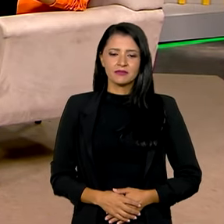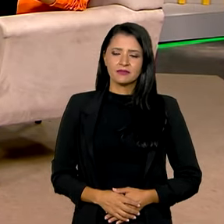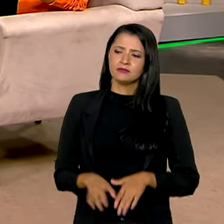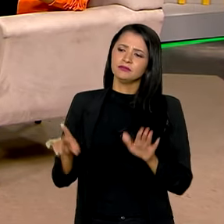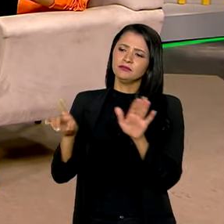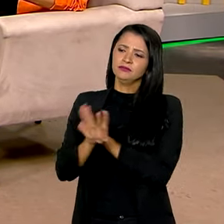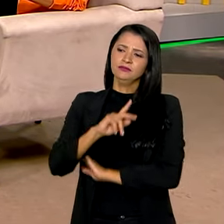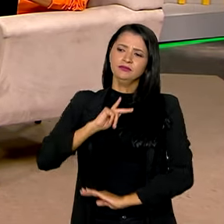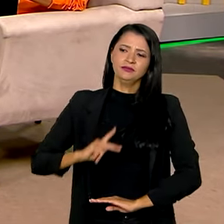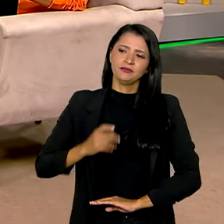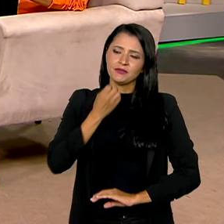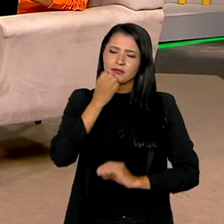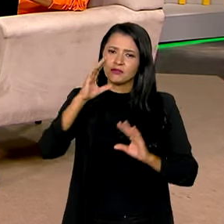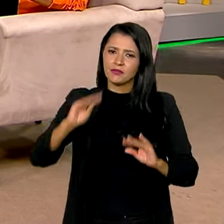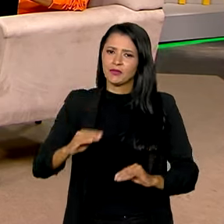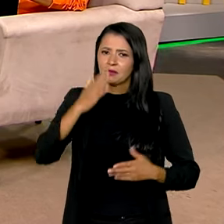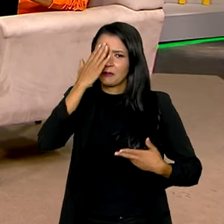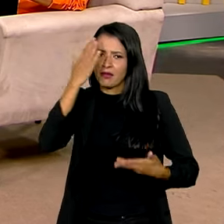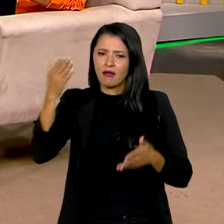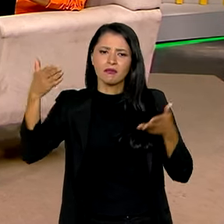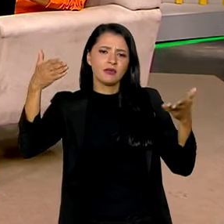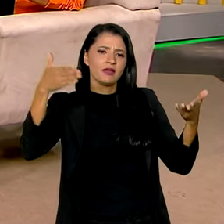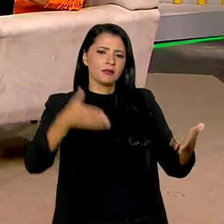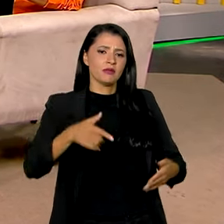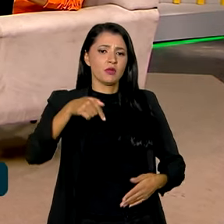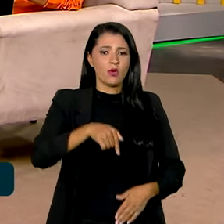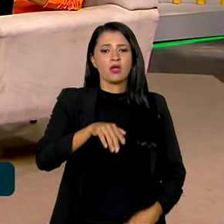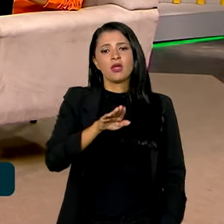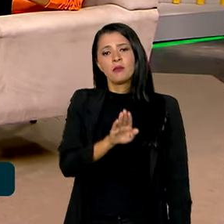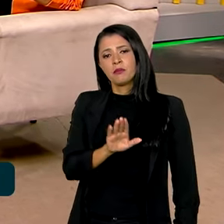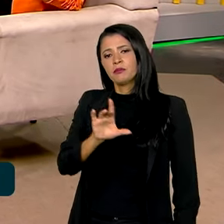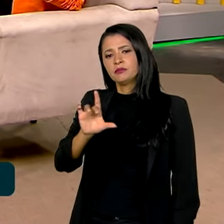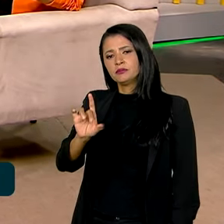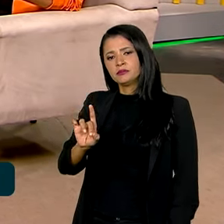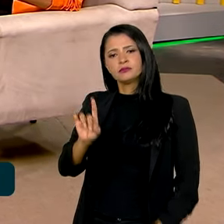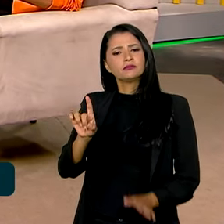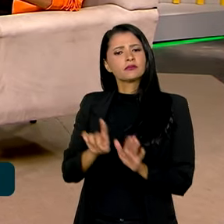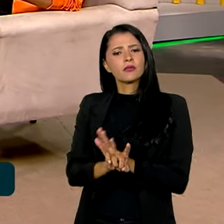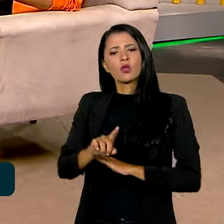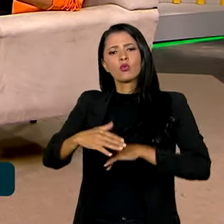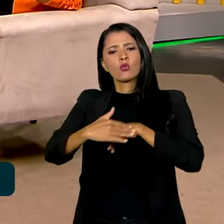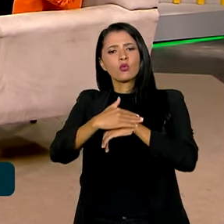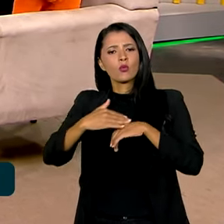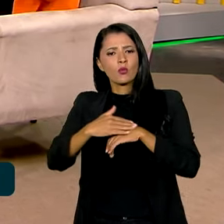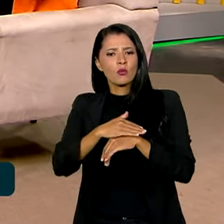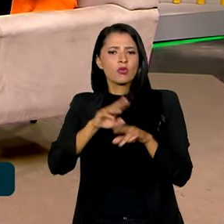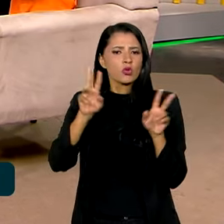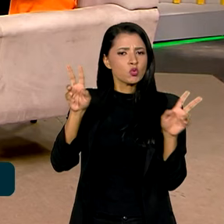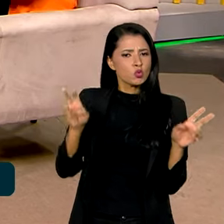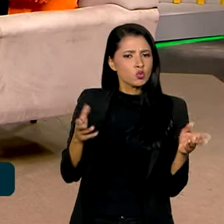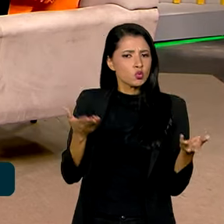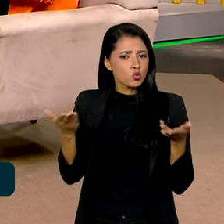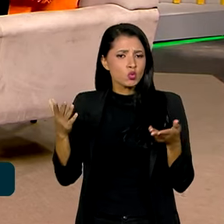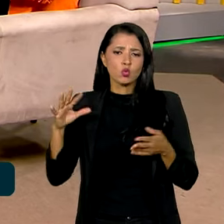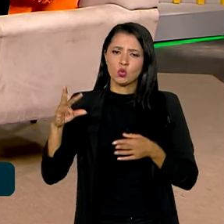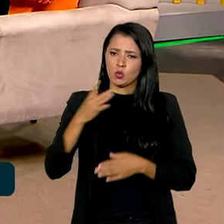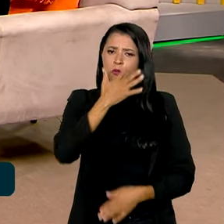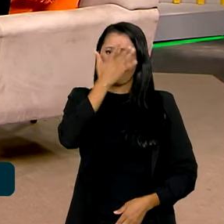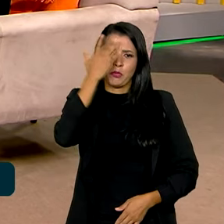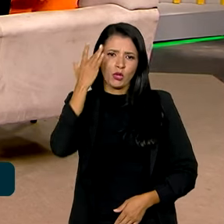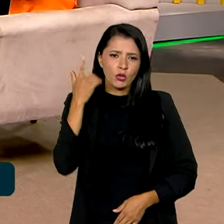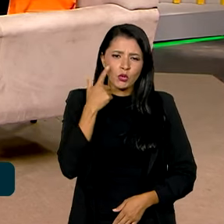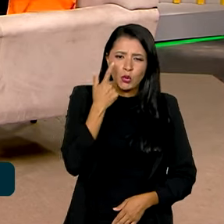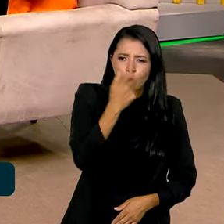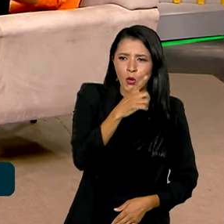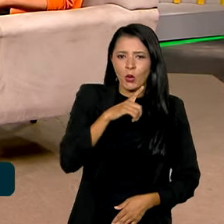Presidente, boa noite. Muito obrigada pela sua participação aqui no Brasil em Dia. E para começar, um assunto que todo mundo se